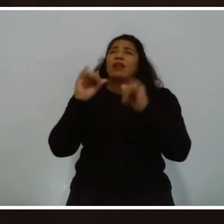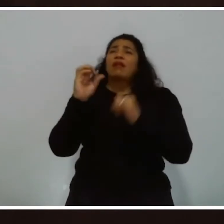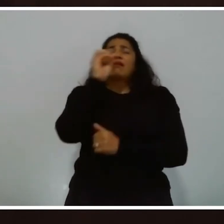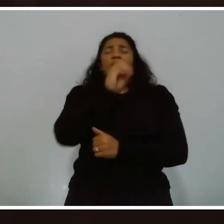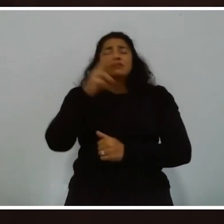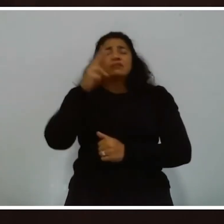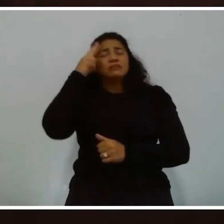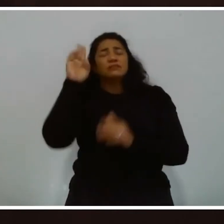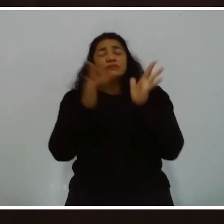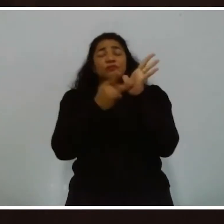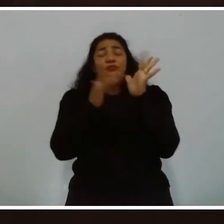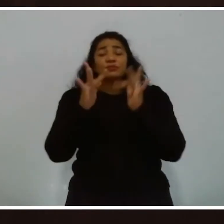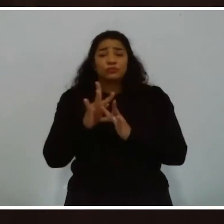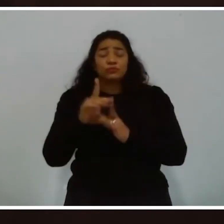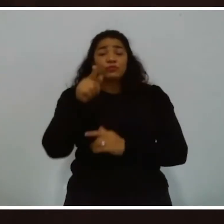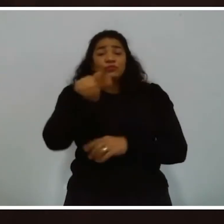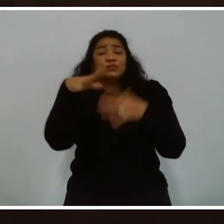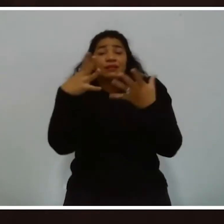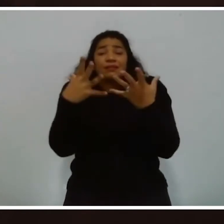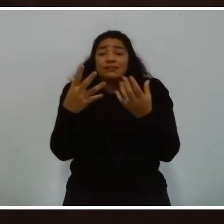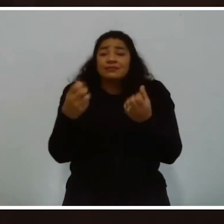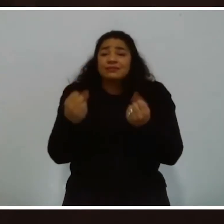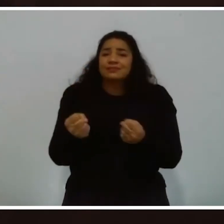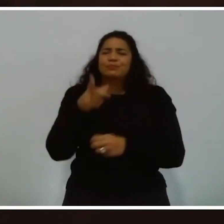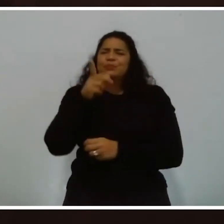água. Essa água vem de onde?